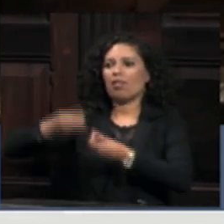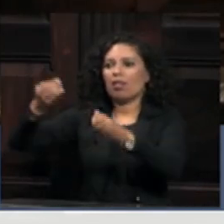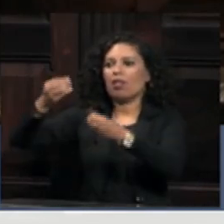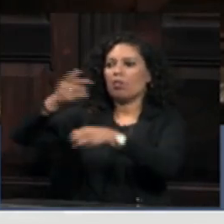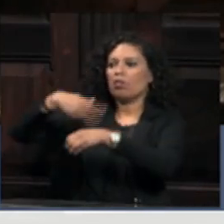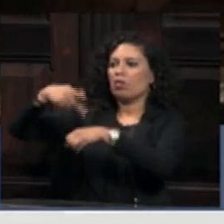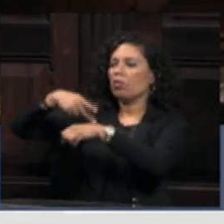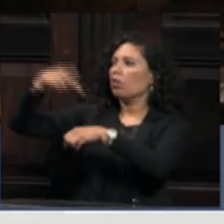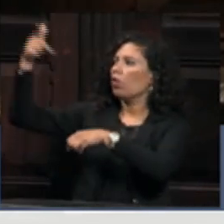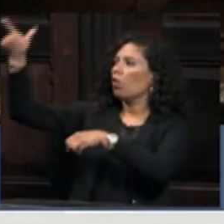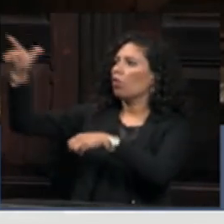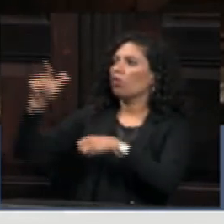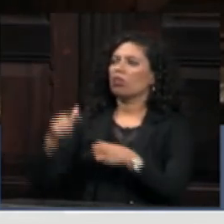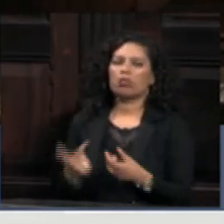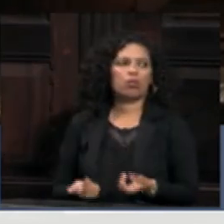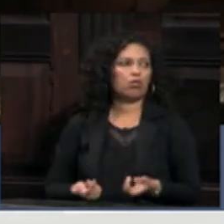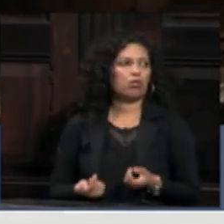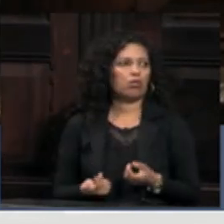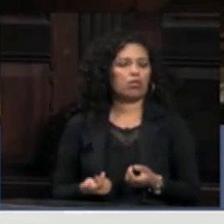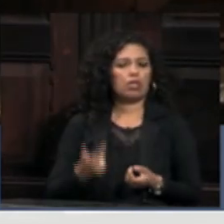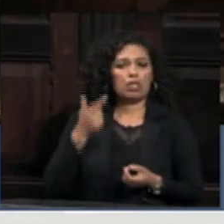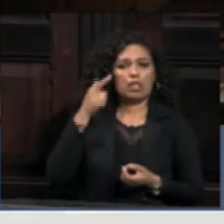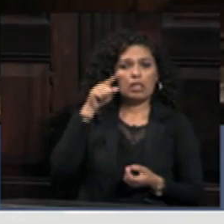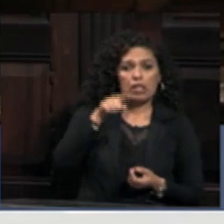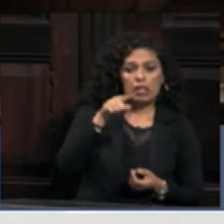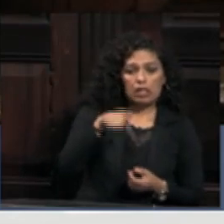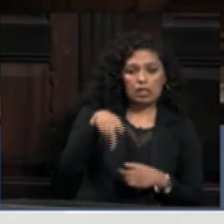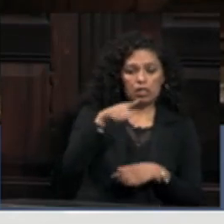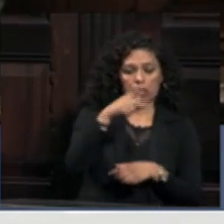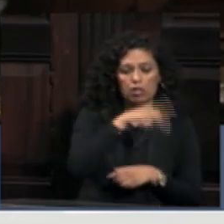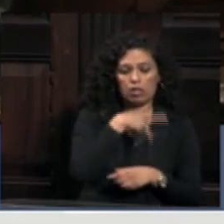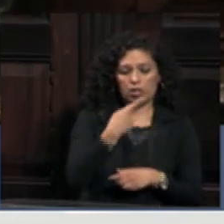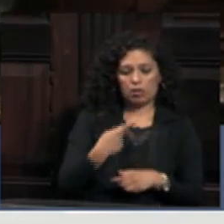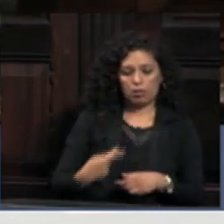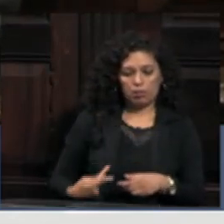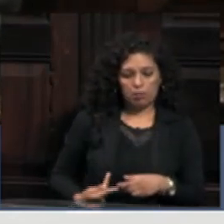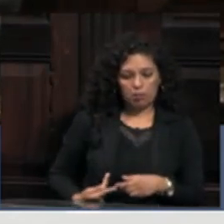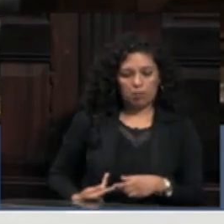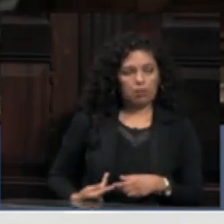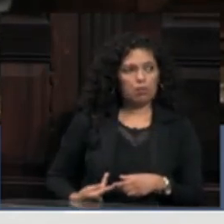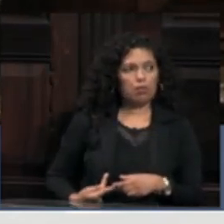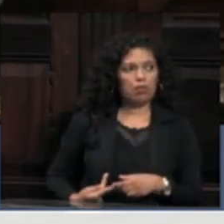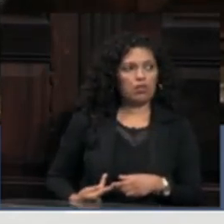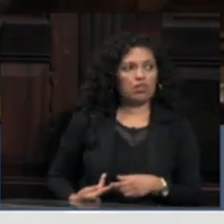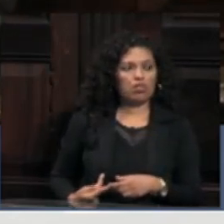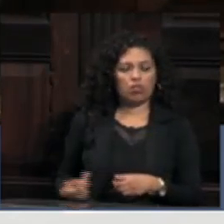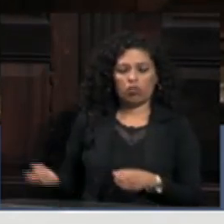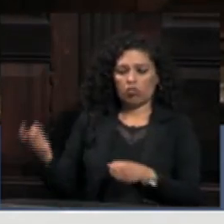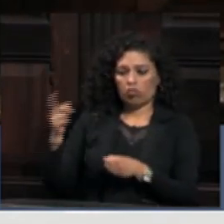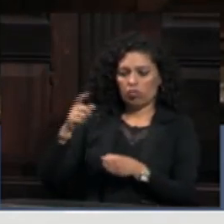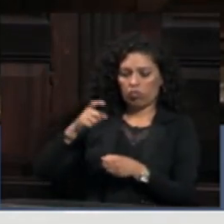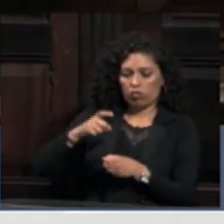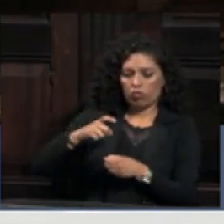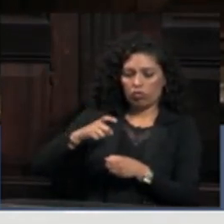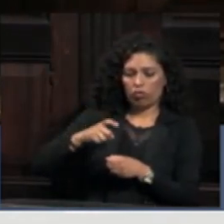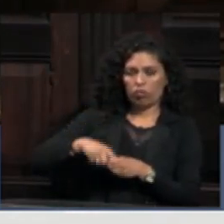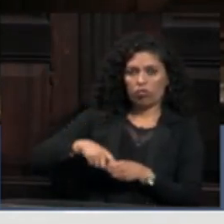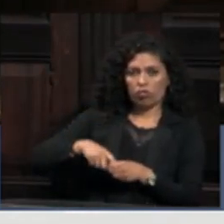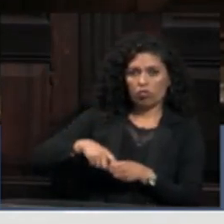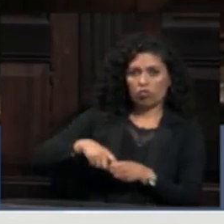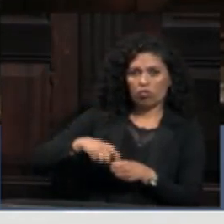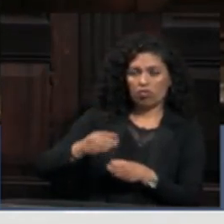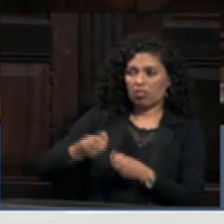contrário, não vá tomar providências para que a Petrobras recupere o papel de operadora única, que não